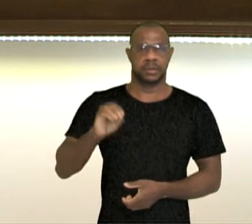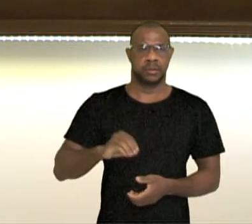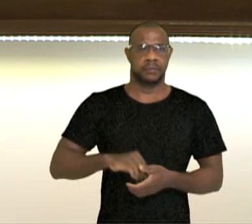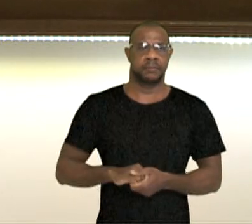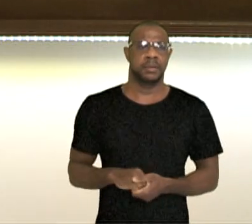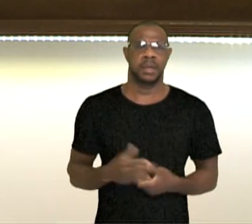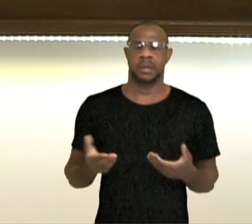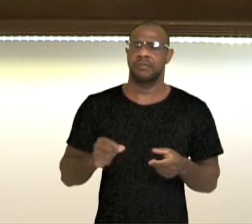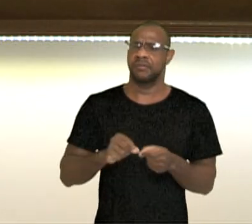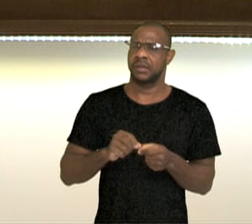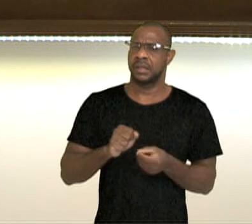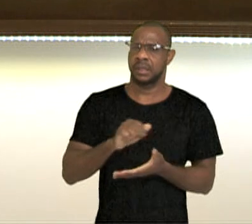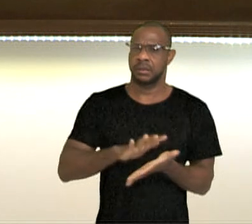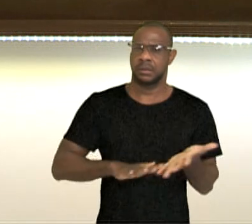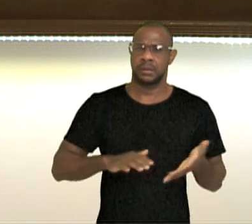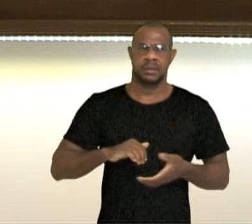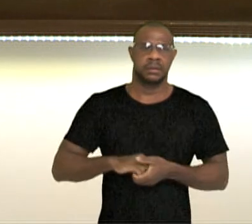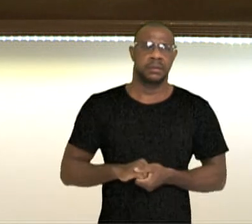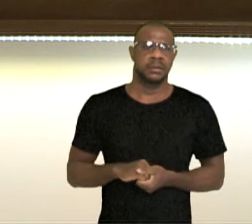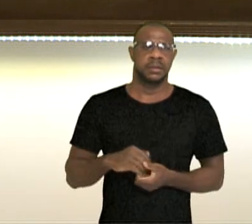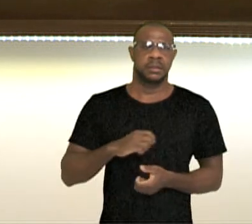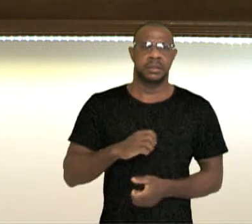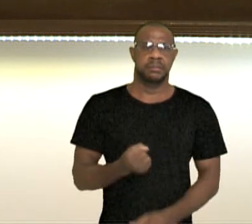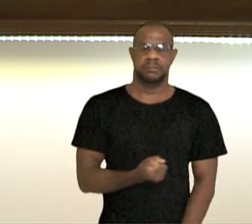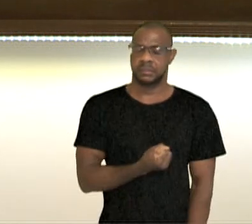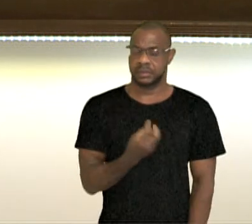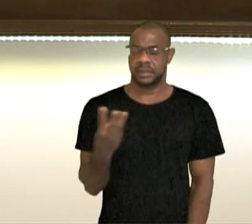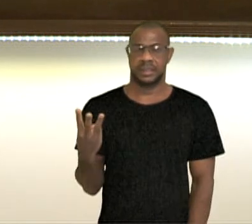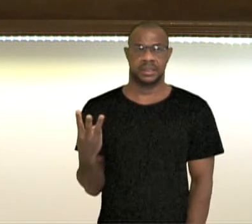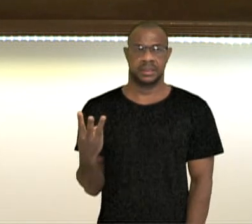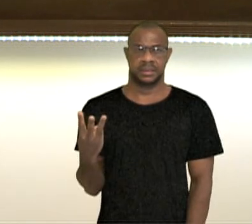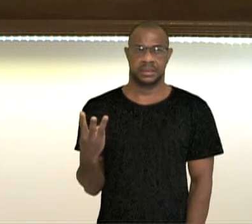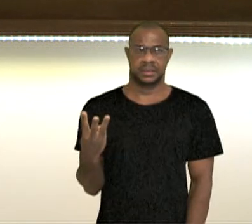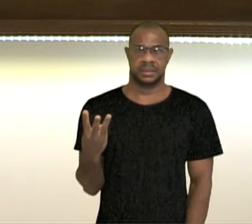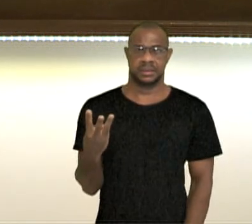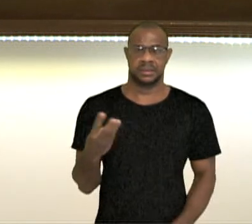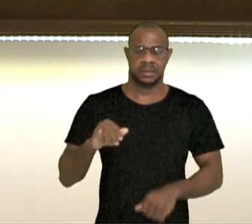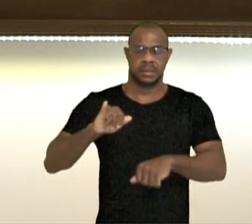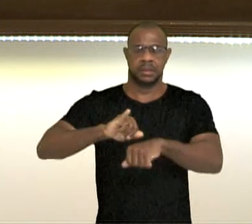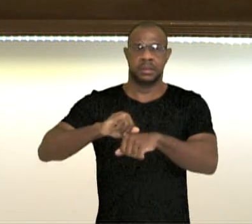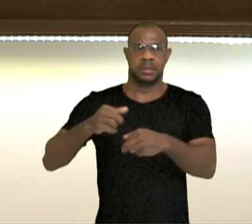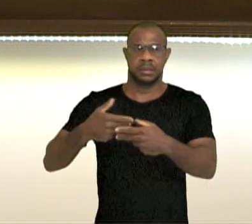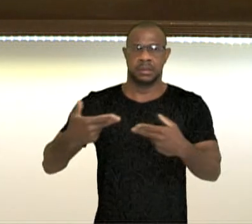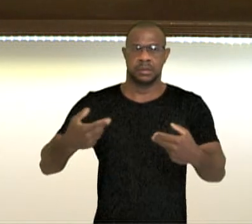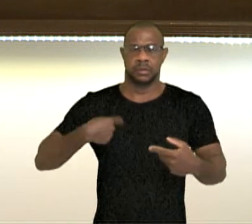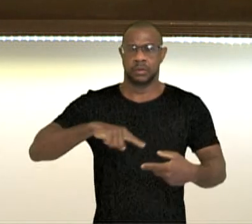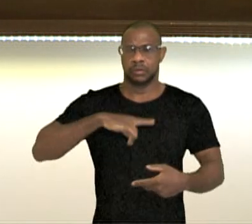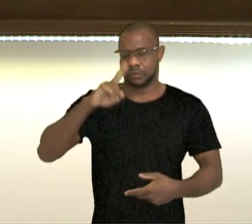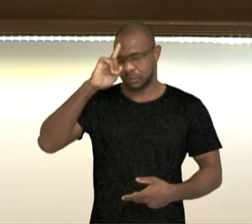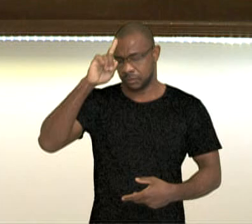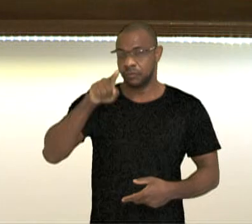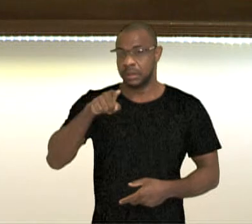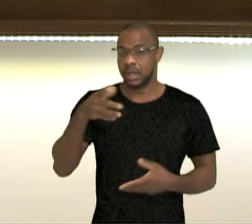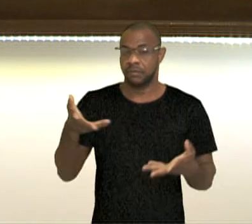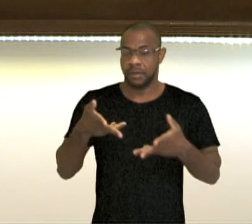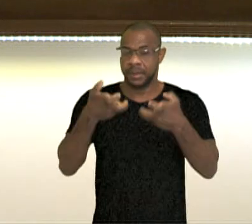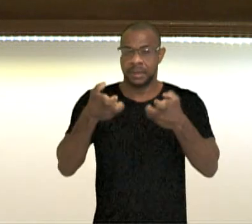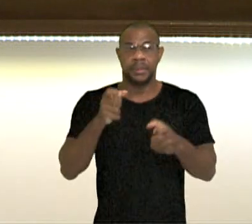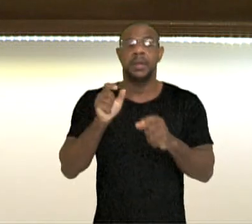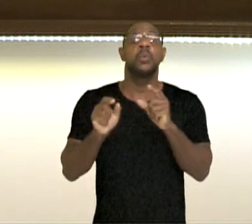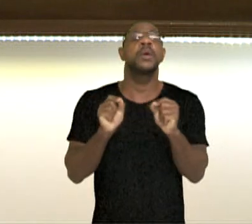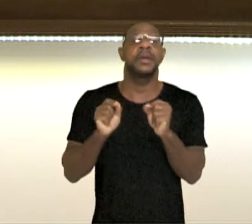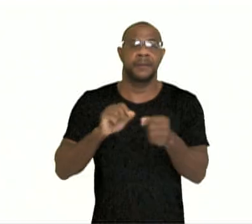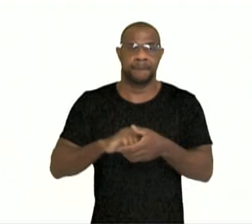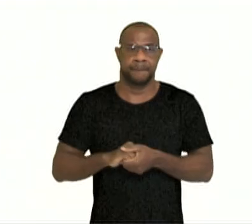exercício? Temos três objetos do nosso cotidiano e você vai me dizer o